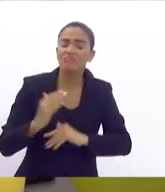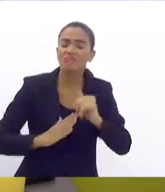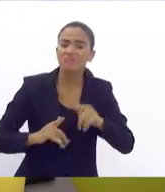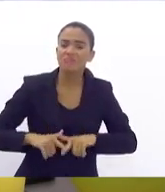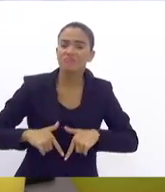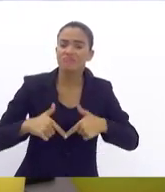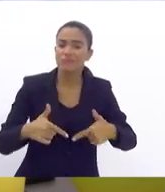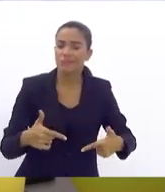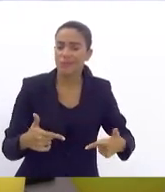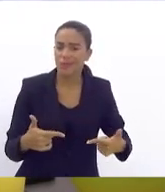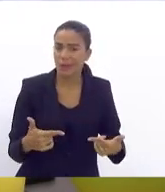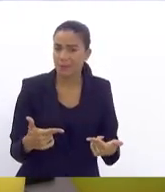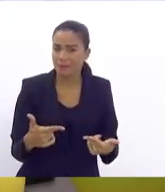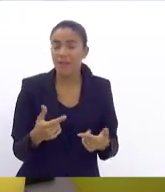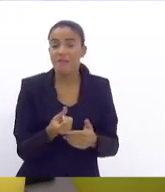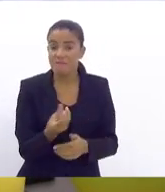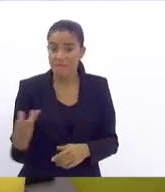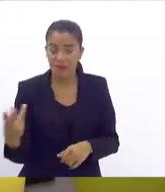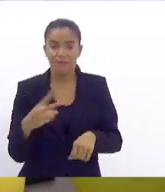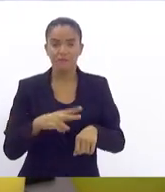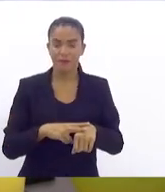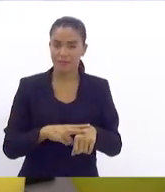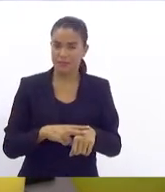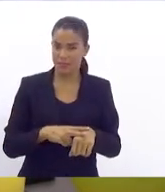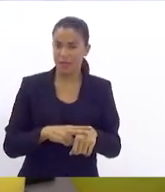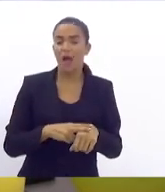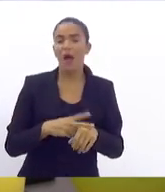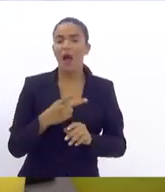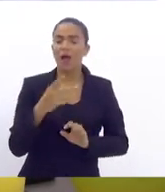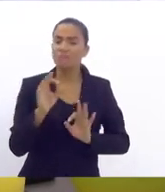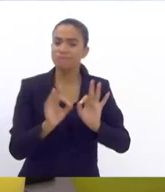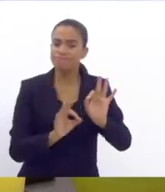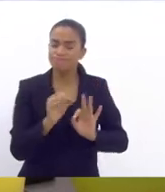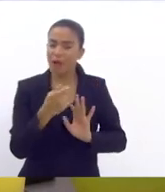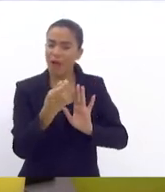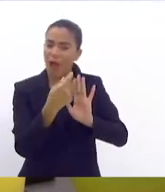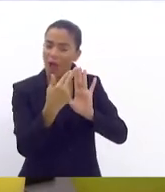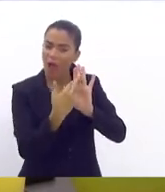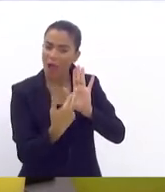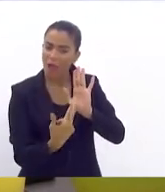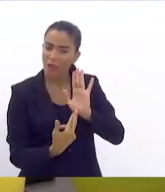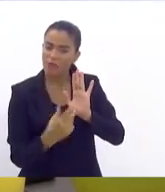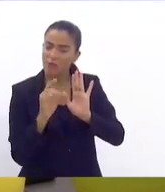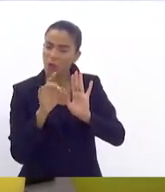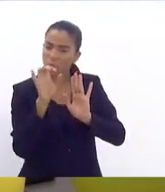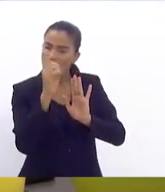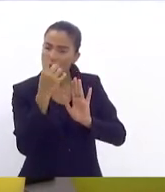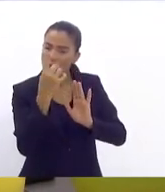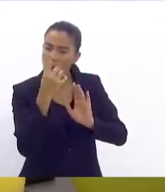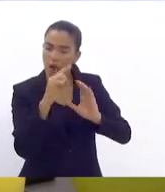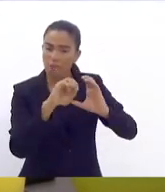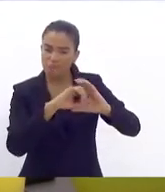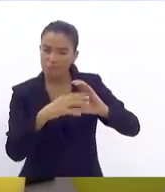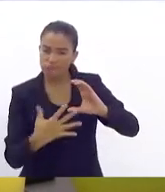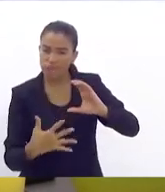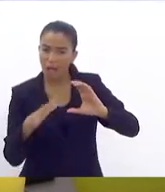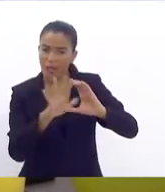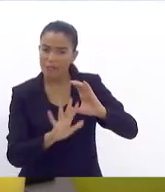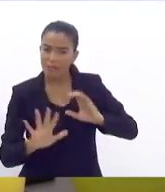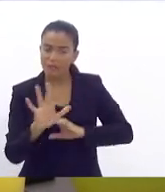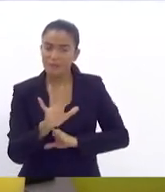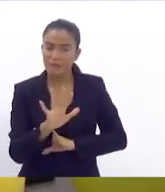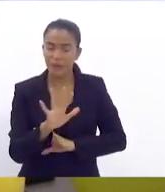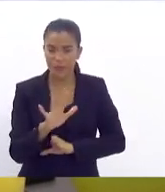na verdade, muitas vezes, a regulamentação incide sobre apenas um aspecto que aí, sim, o executivo tem que